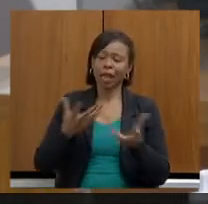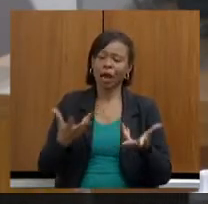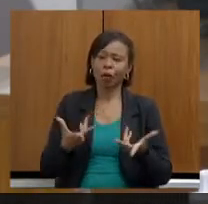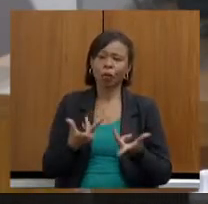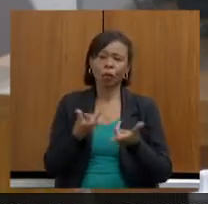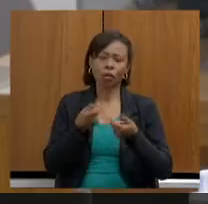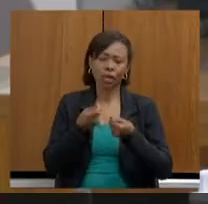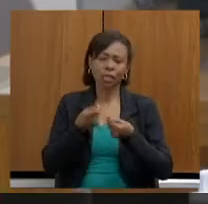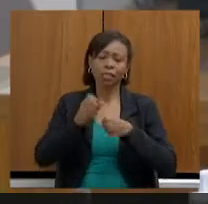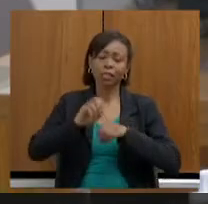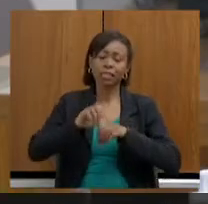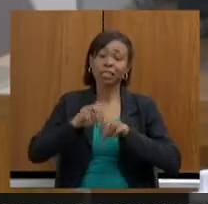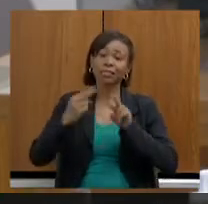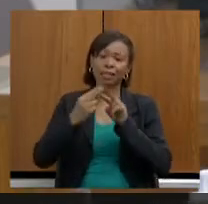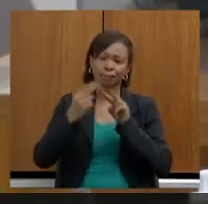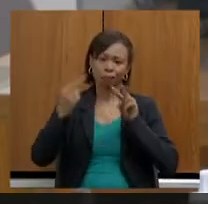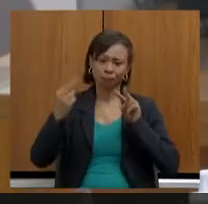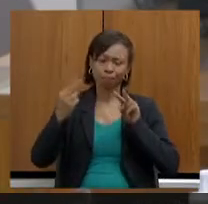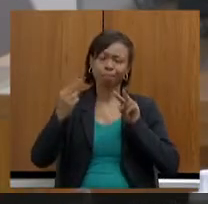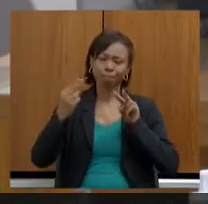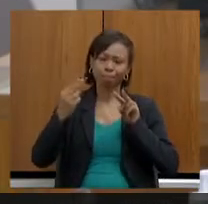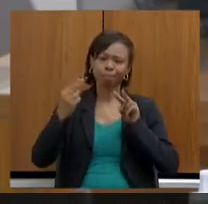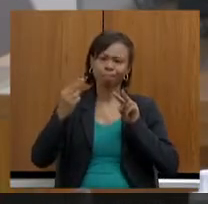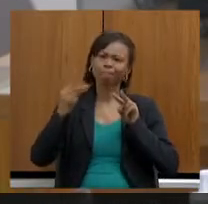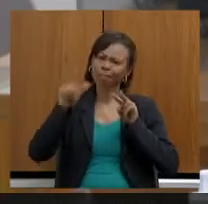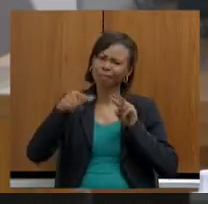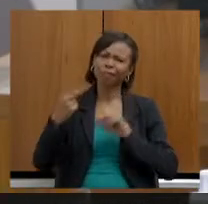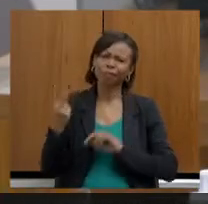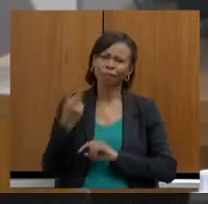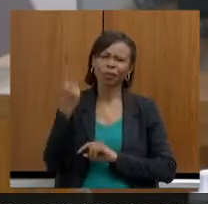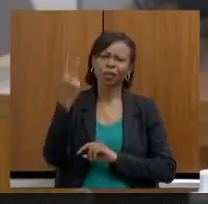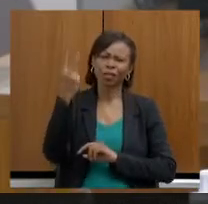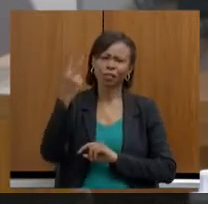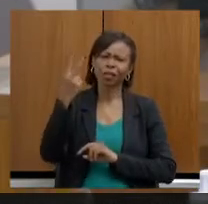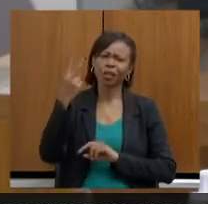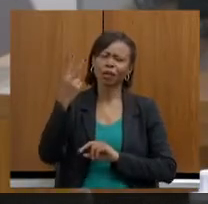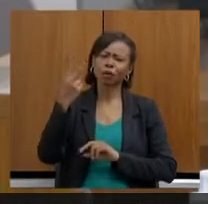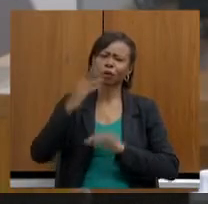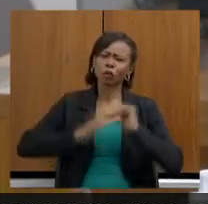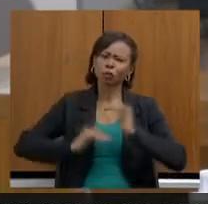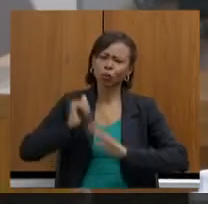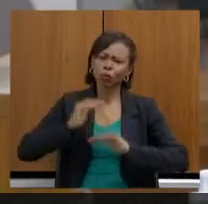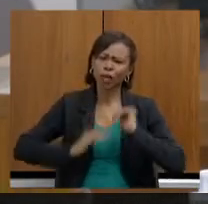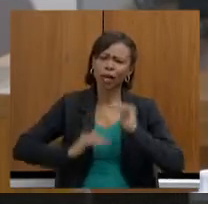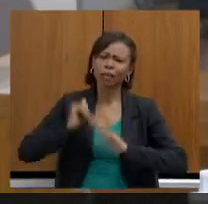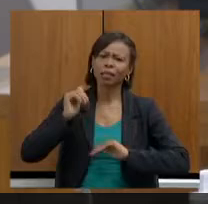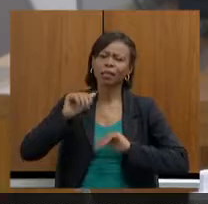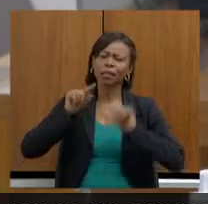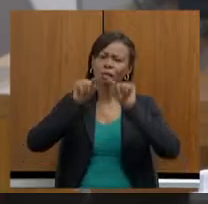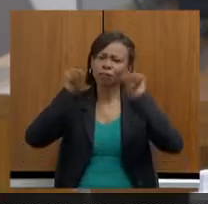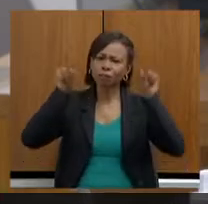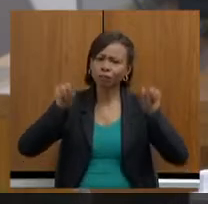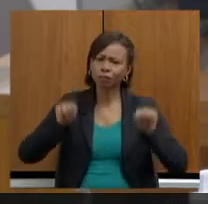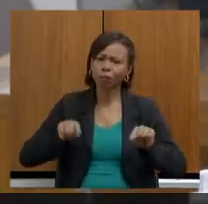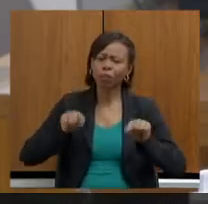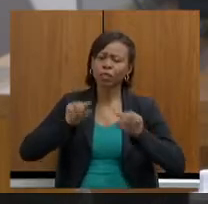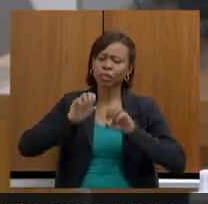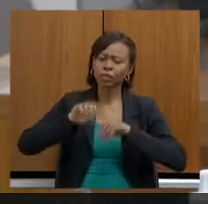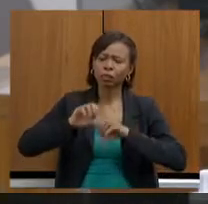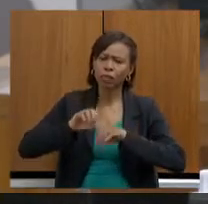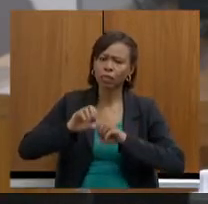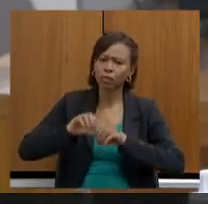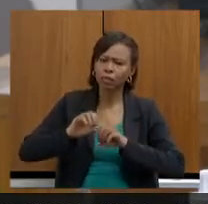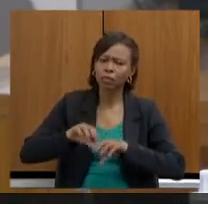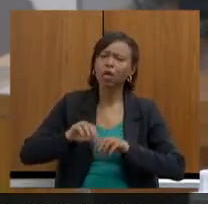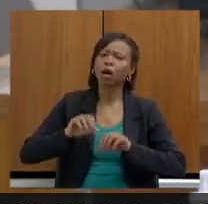do ensino remoto isso é fundamental isso é valorização dos nossos servidores e valorização dos profissionais da educação que